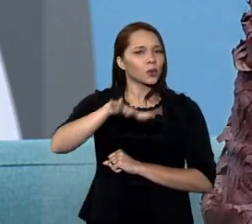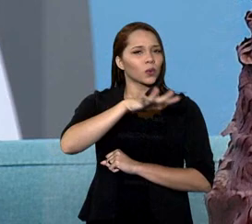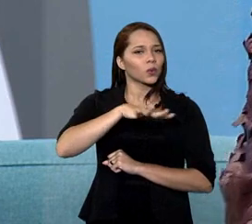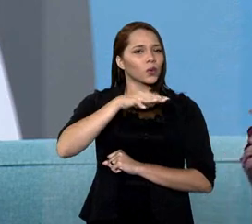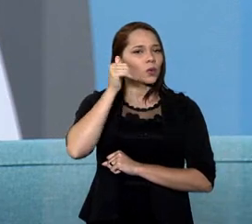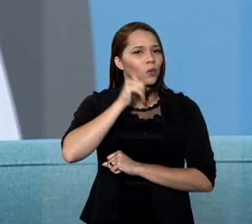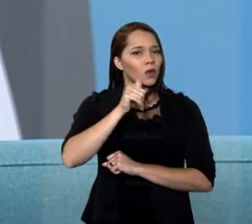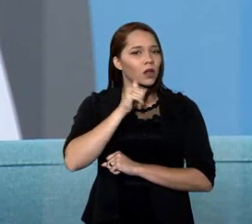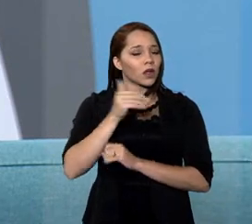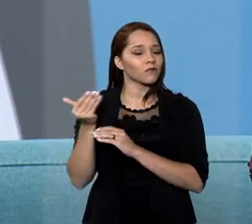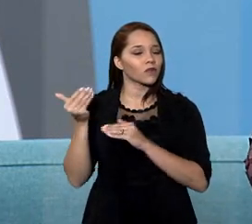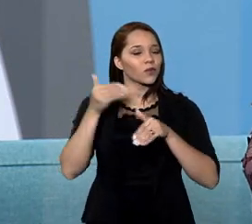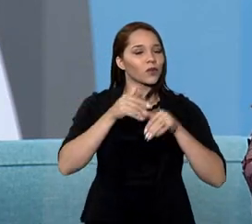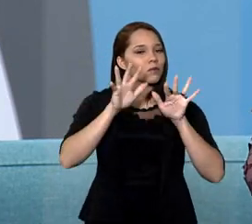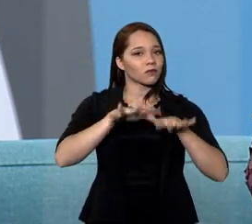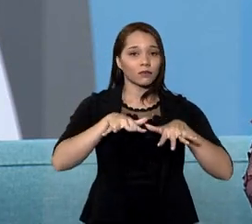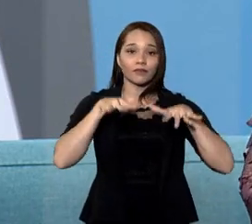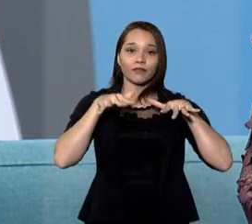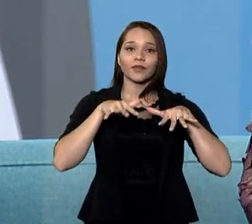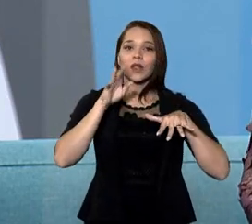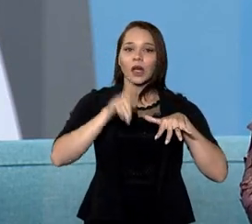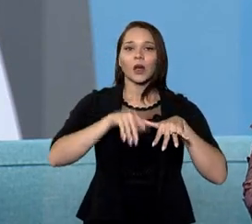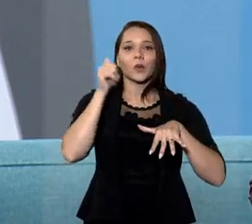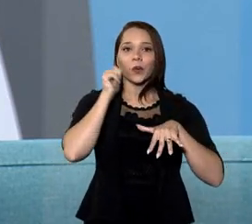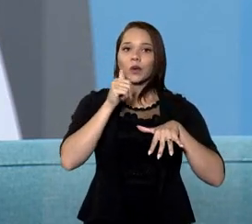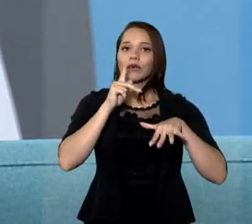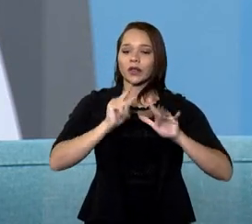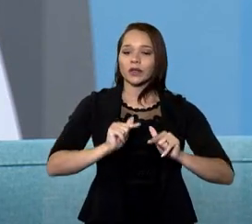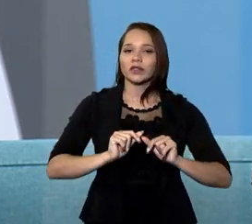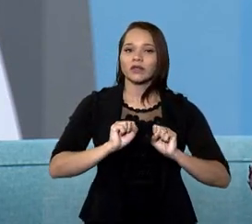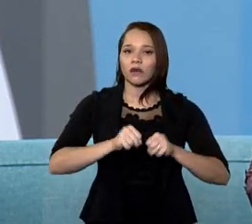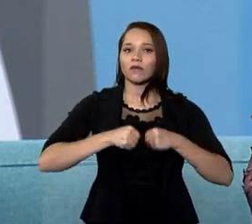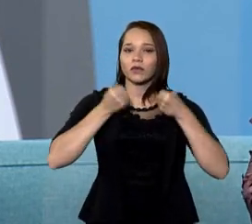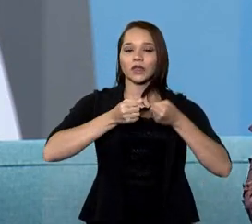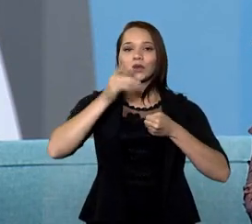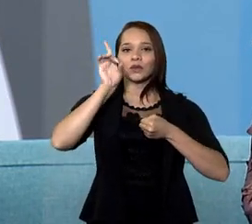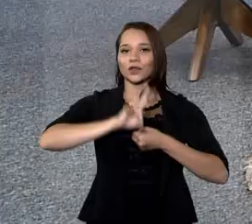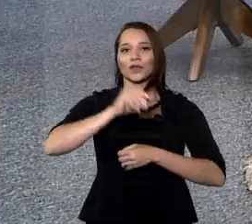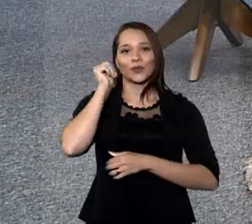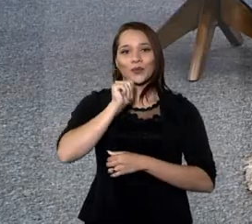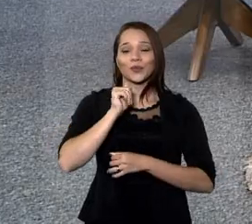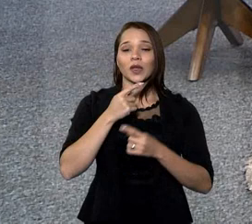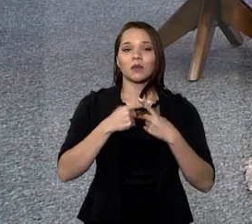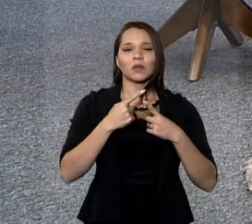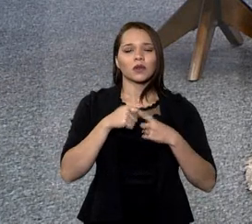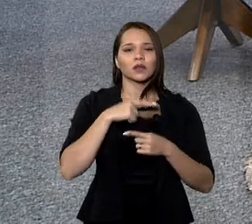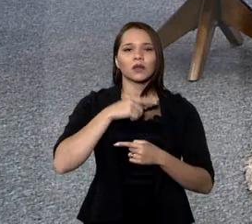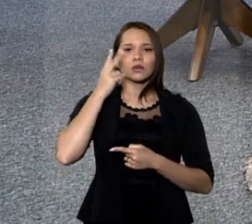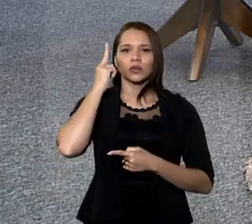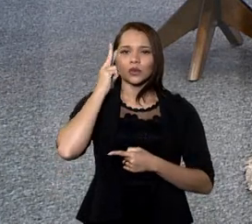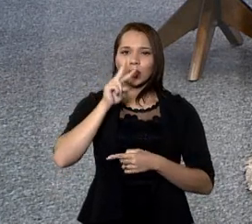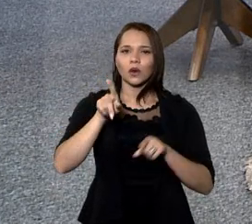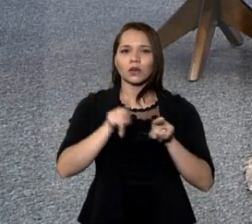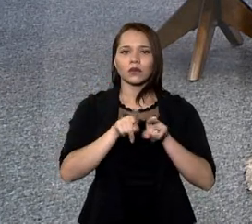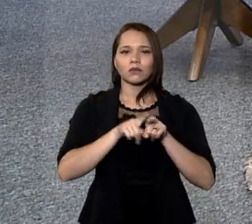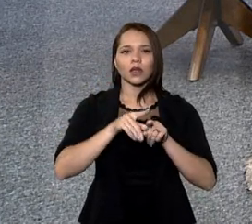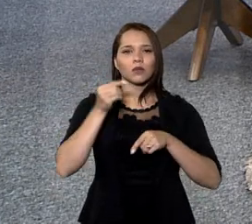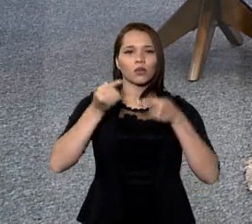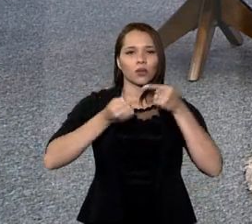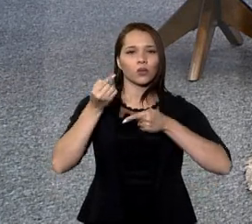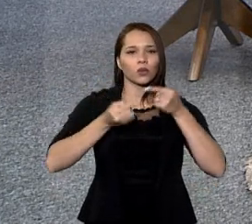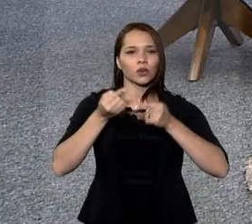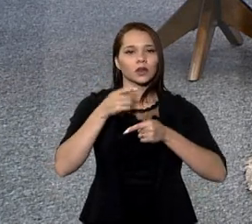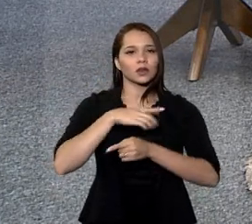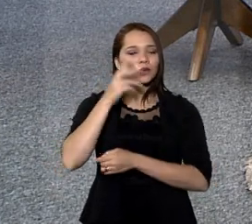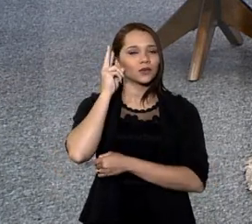todas as mulheres que vem o parlamento elas vão defender os direitos das mulheres porque tem uma história também nós temos